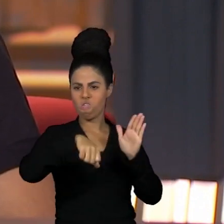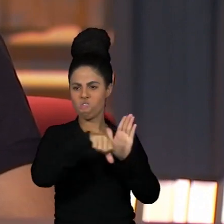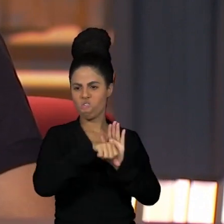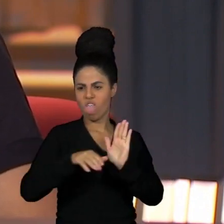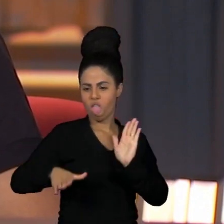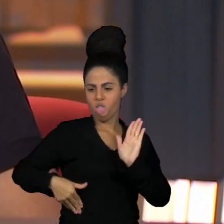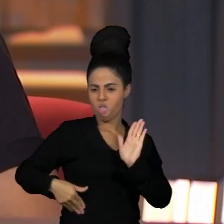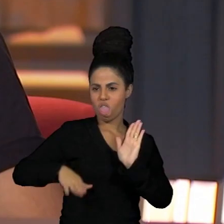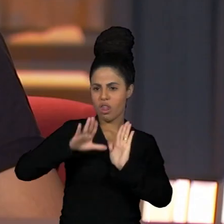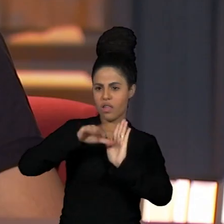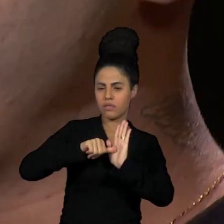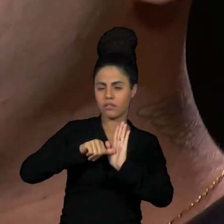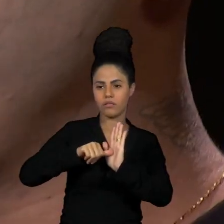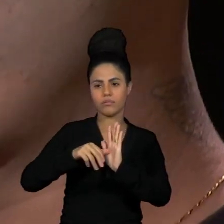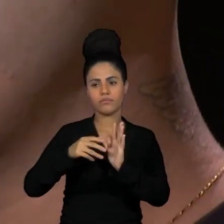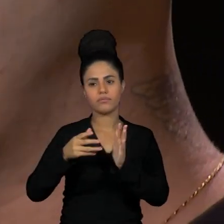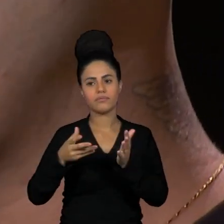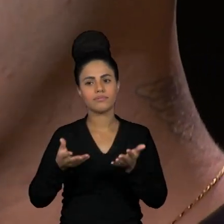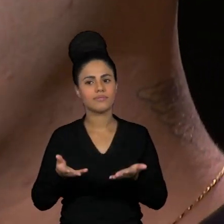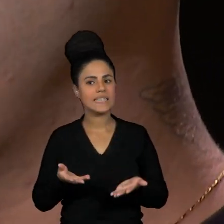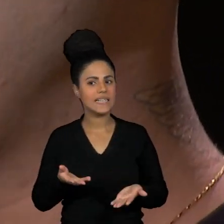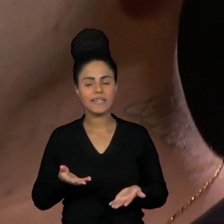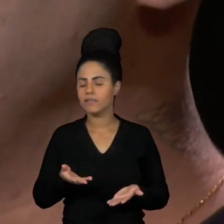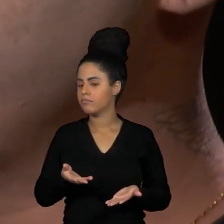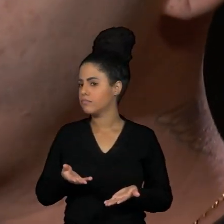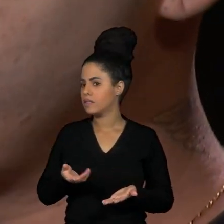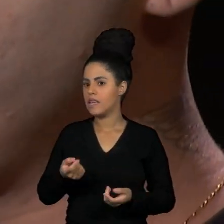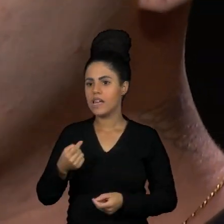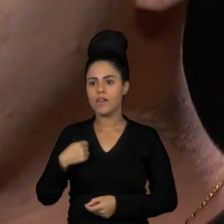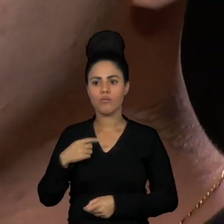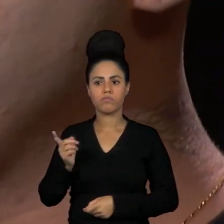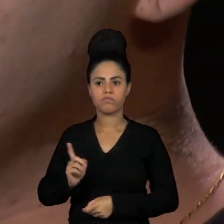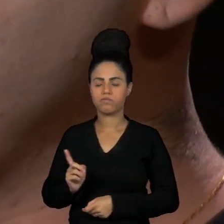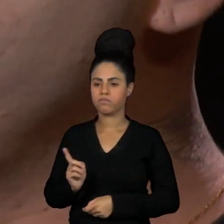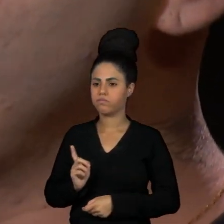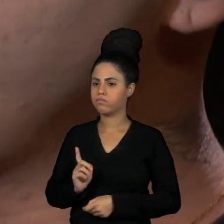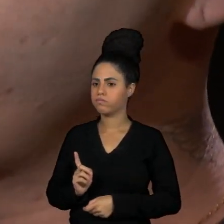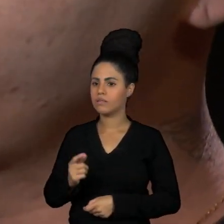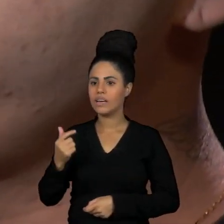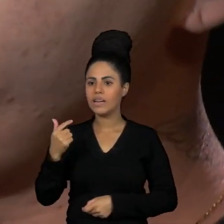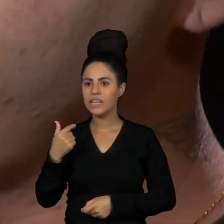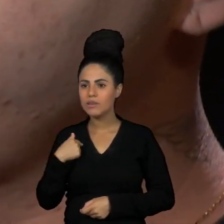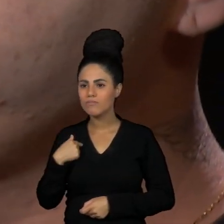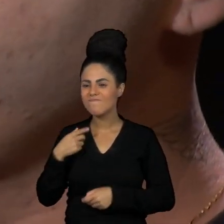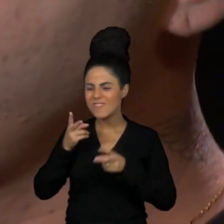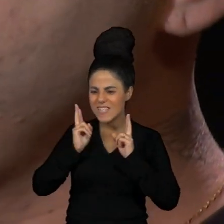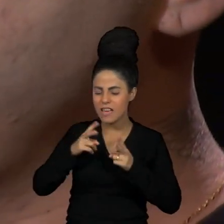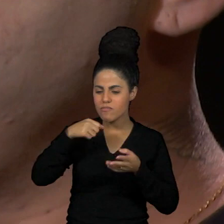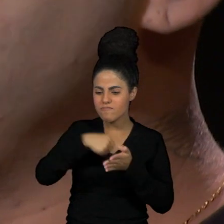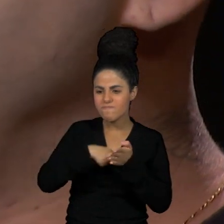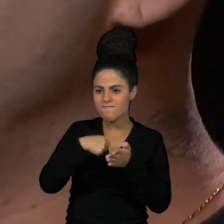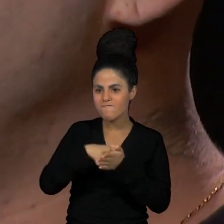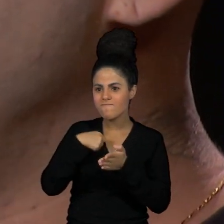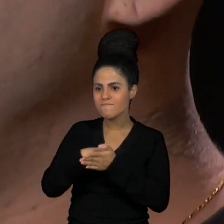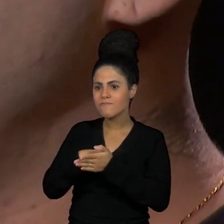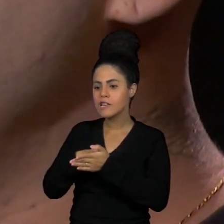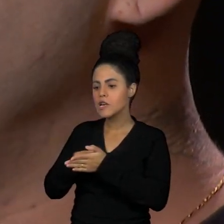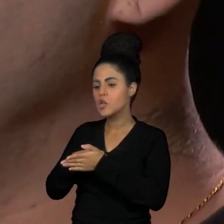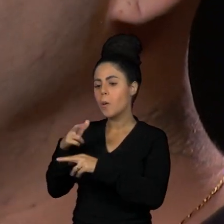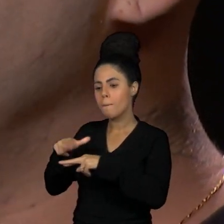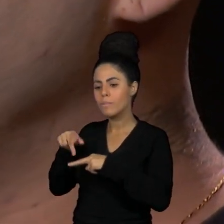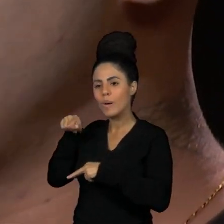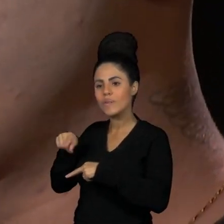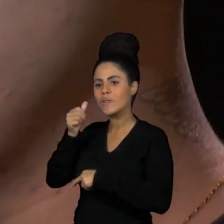ladrão, muita coisa eu fiz além das minhas ambições, mas muito por ela também. E